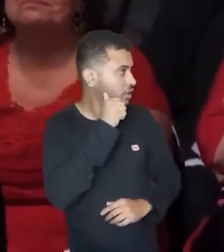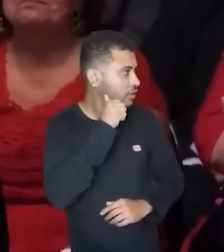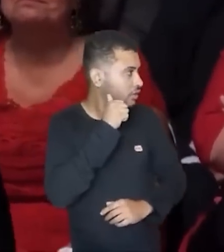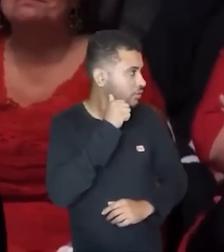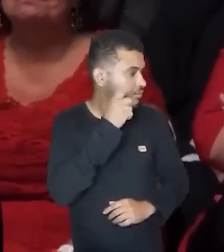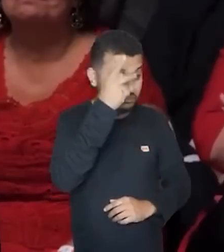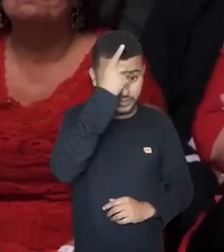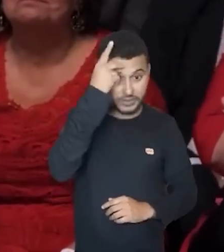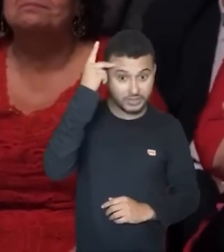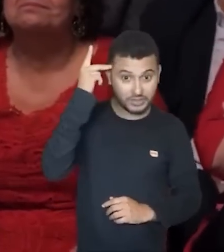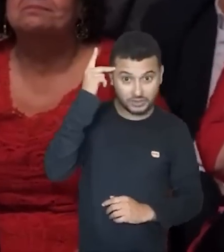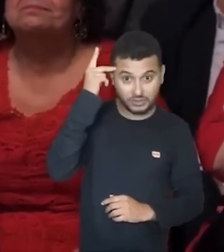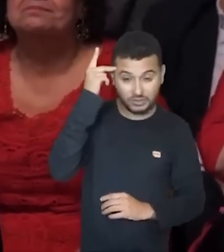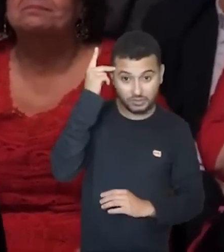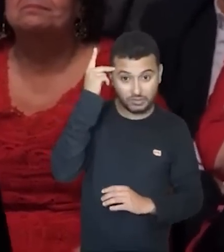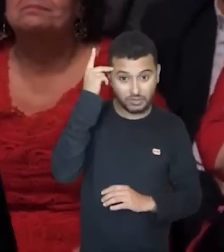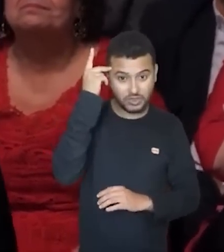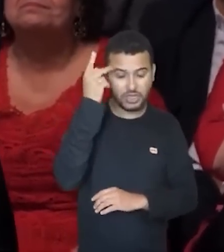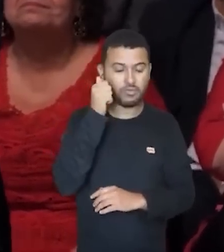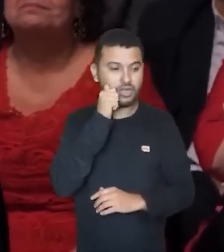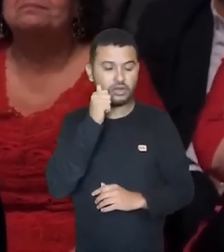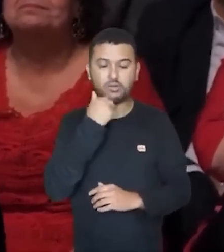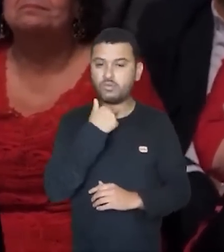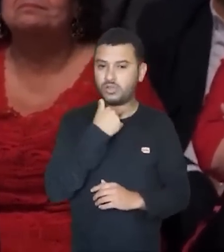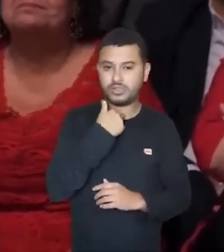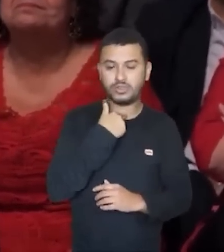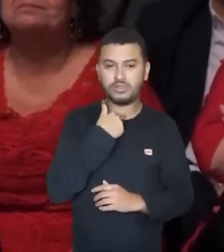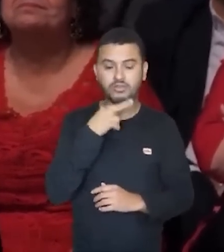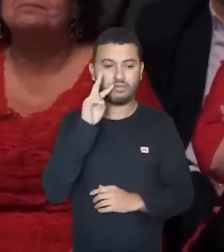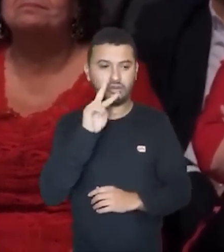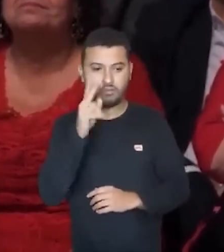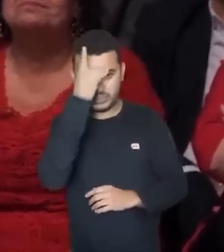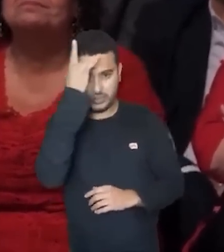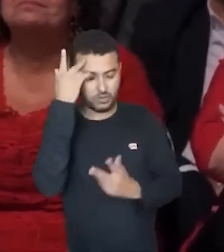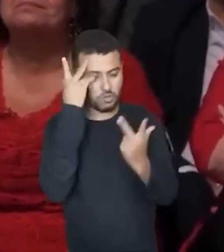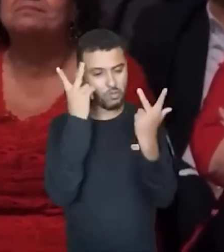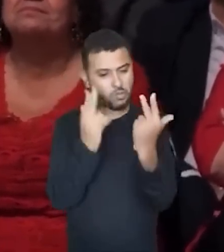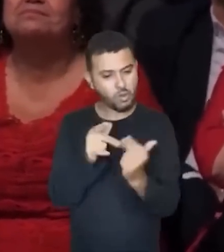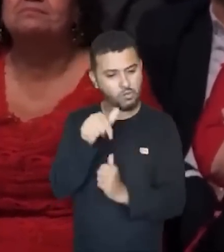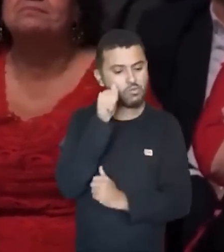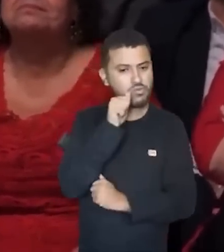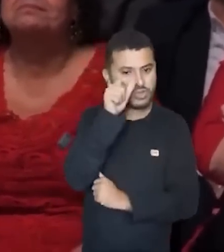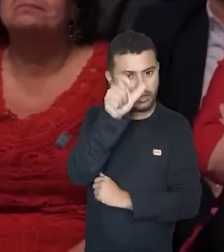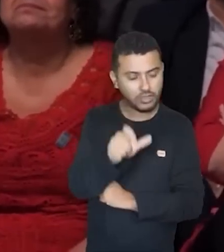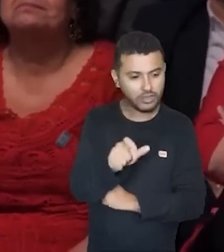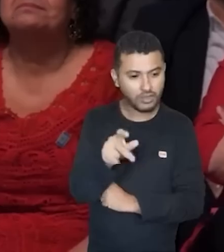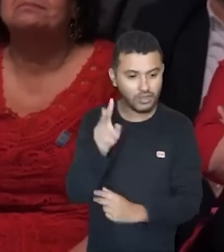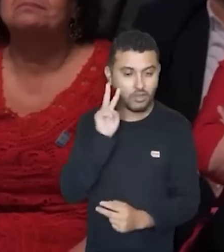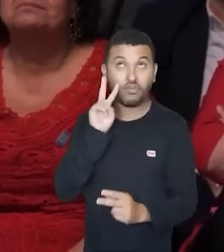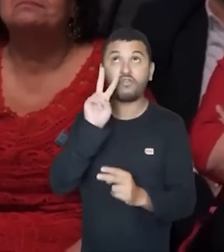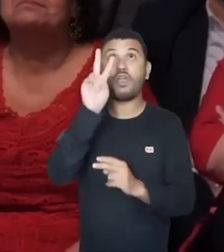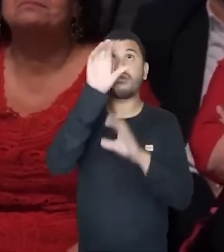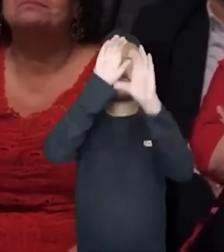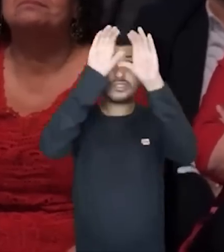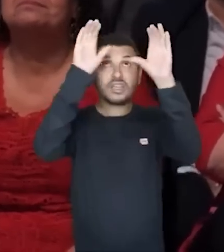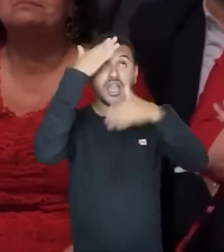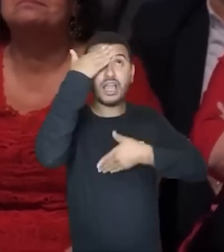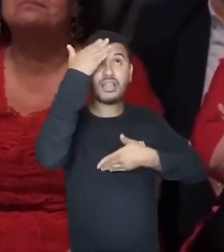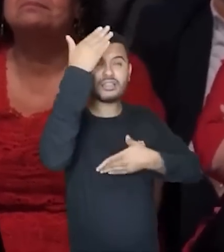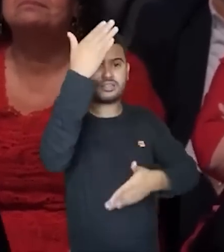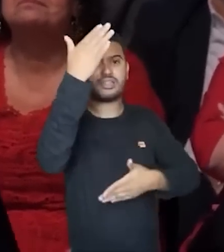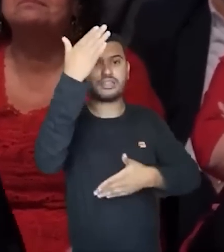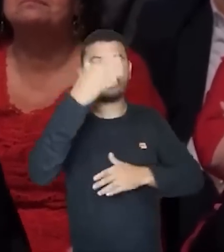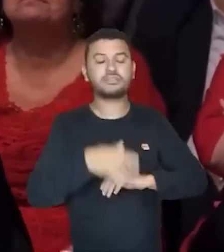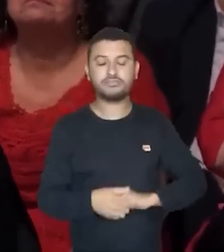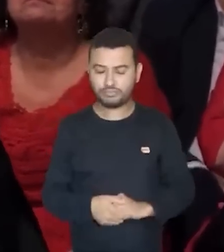cama, não pode se mexer. Quando eu vejo uma pessoa dessa, eu tenho que olhar para o céu e agradecer e